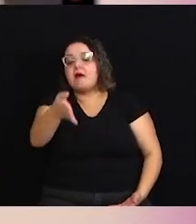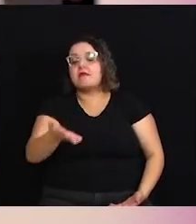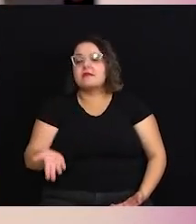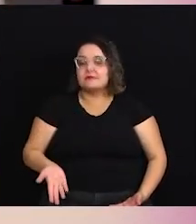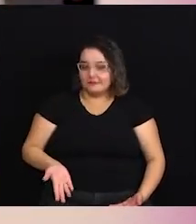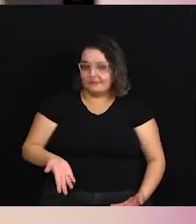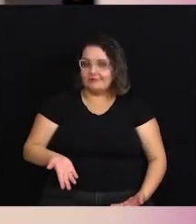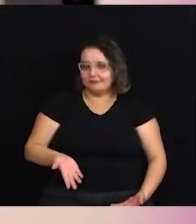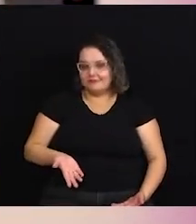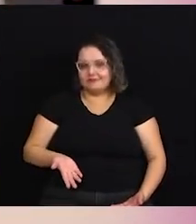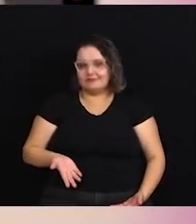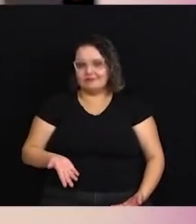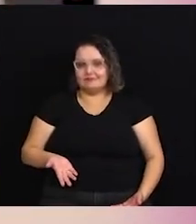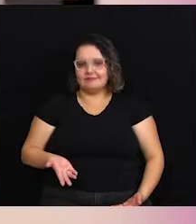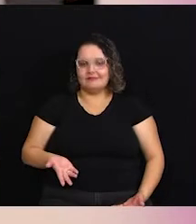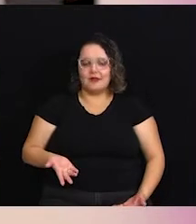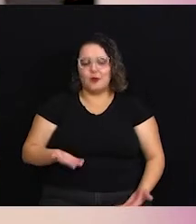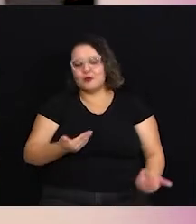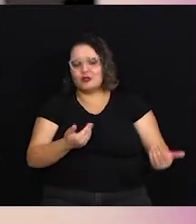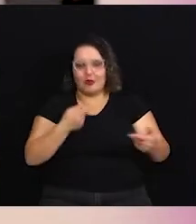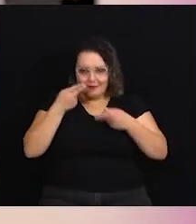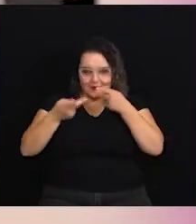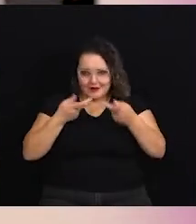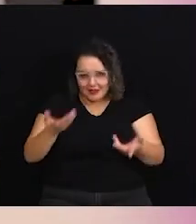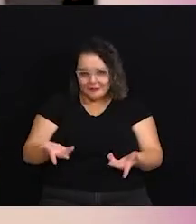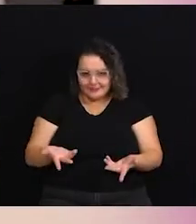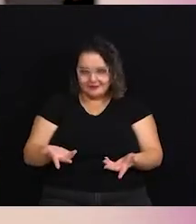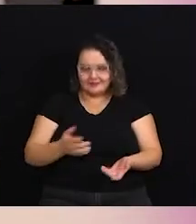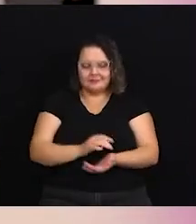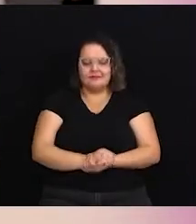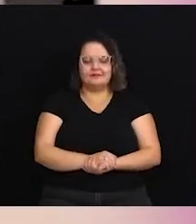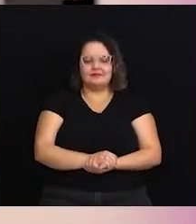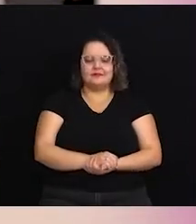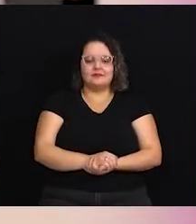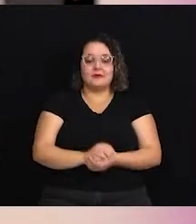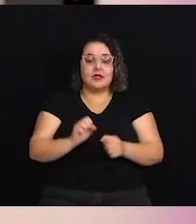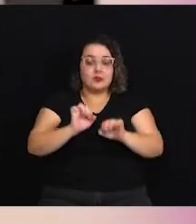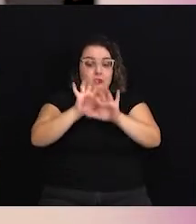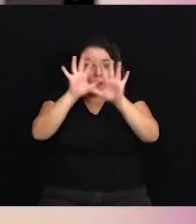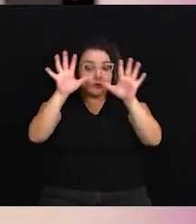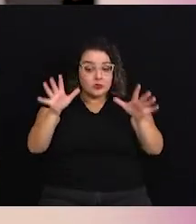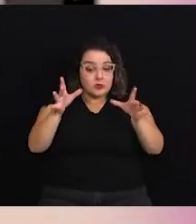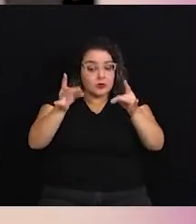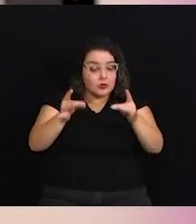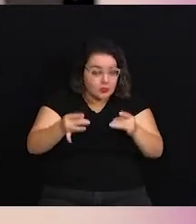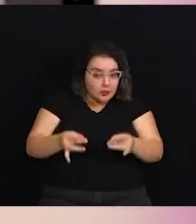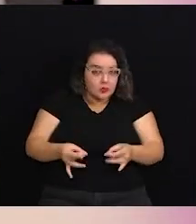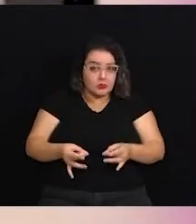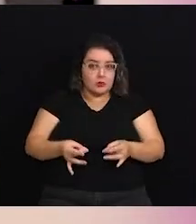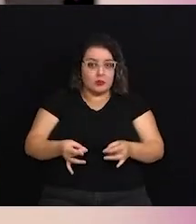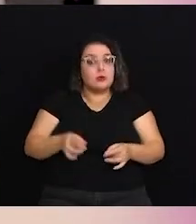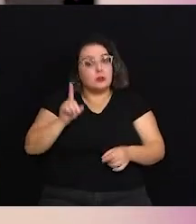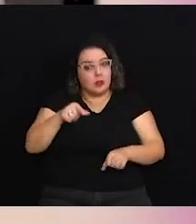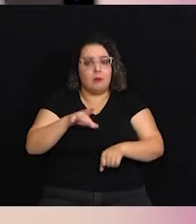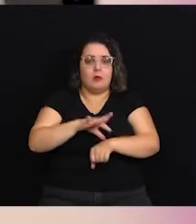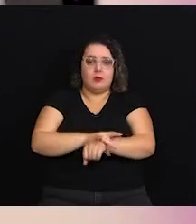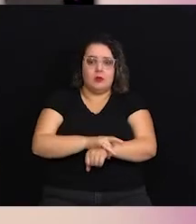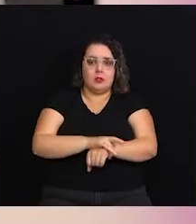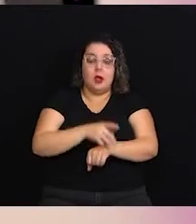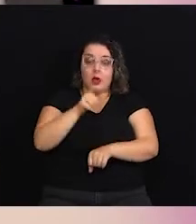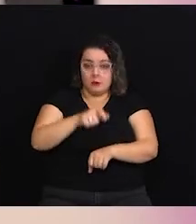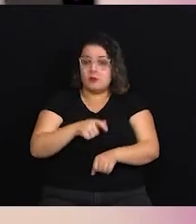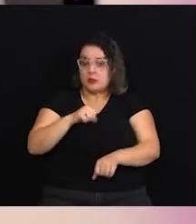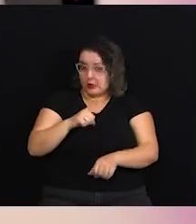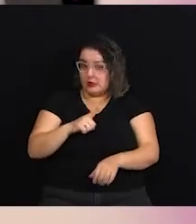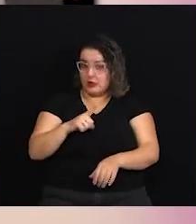possa desmistificar colocar na de uma maneira muito clara de que se trata de uma doença e